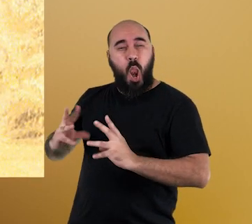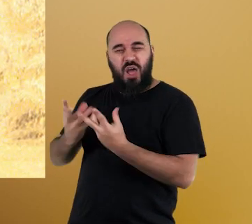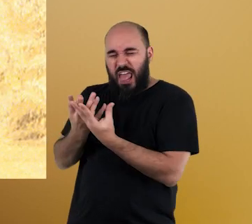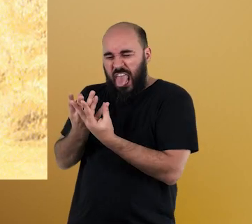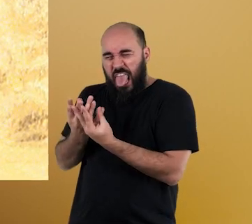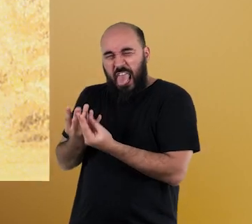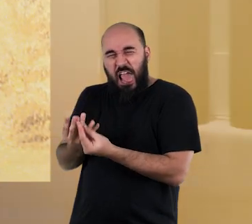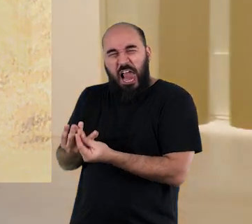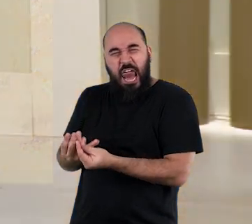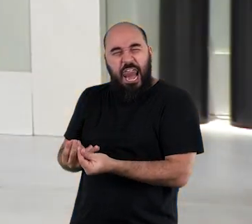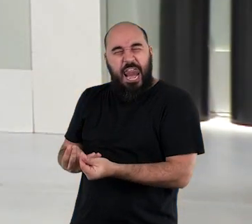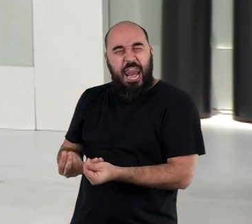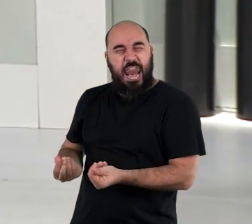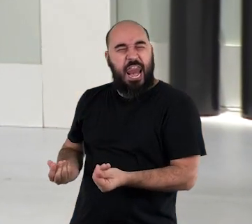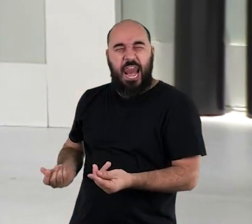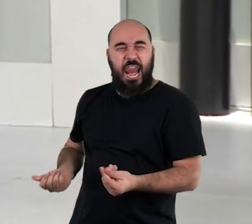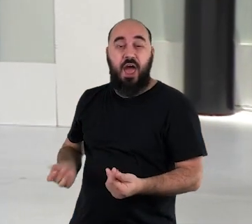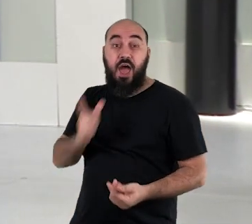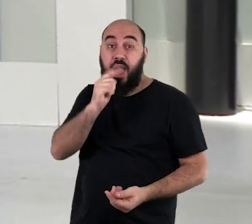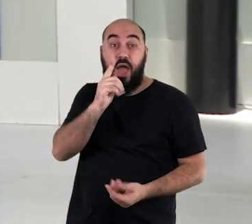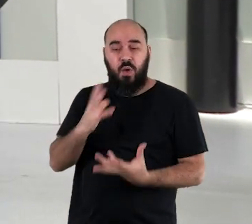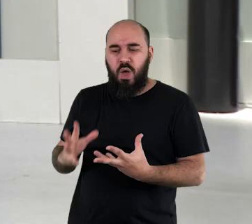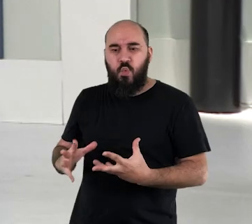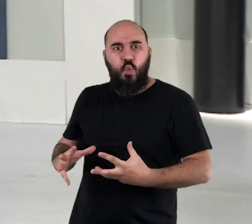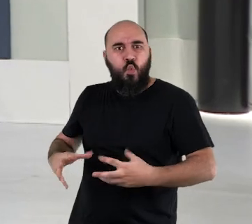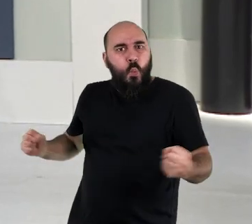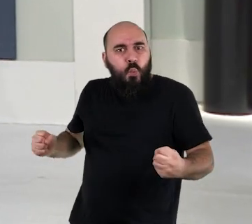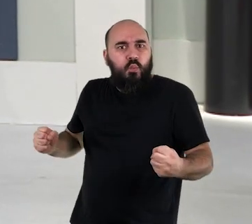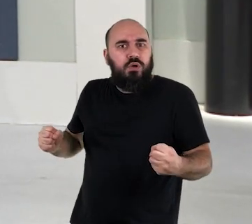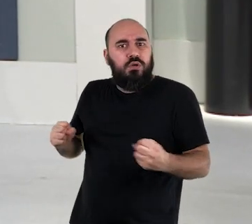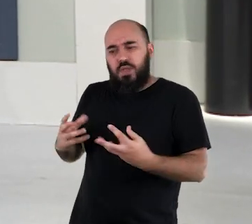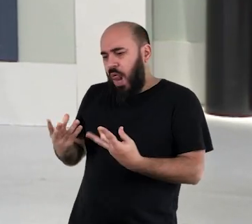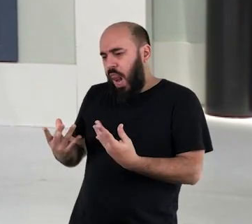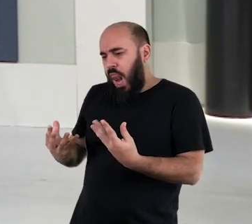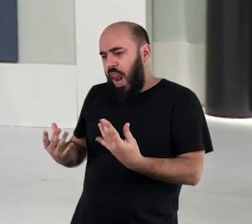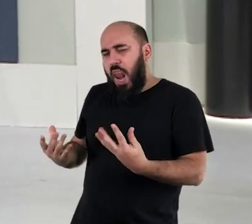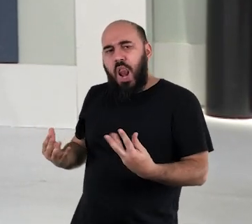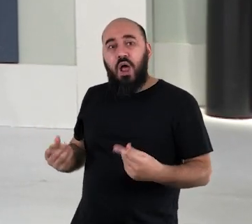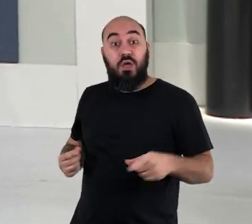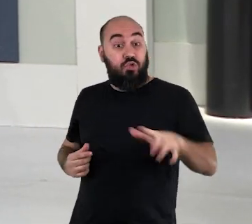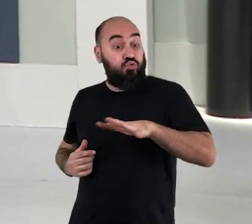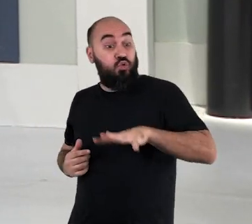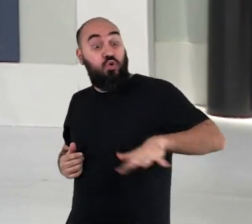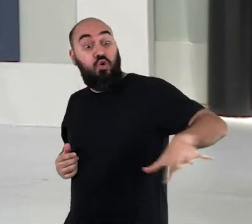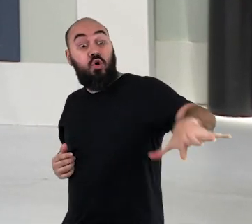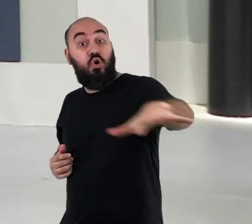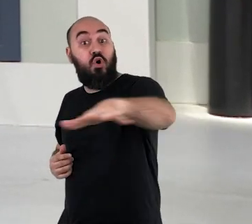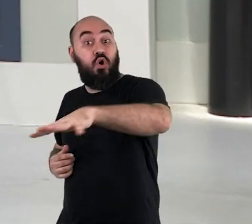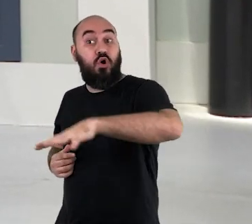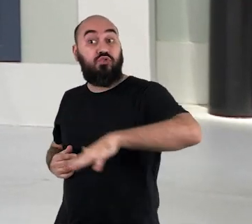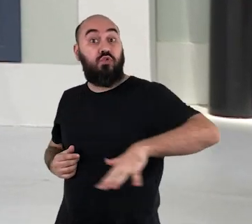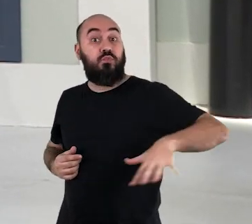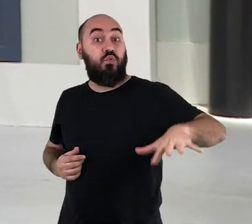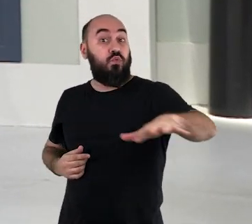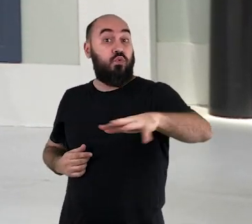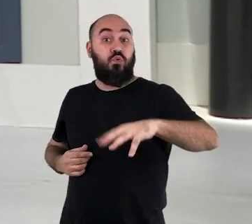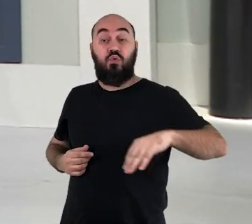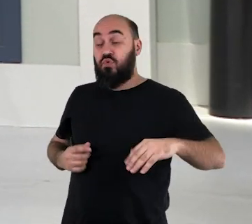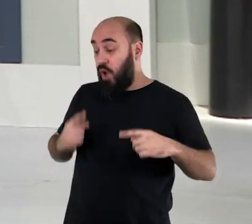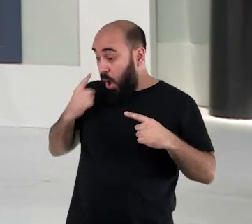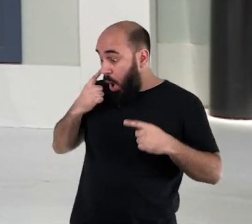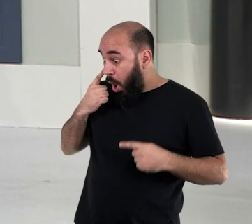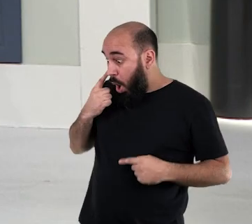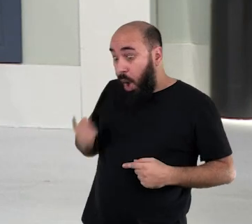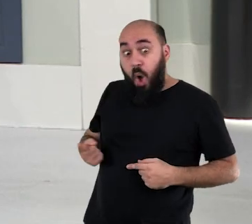água que estava em volta do altar. E nessa hora a multidão de Israel clamou e disse: só o Senhor é Deus, só